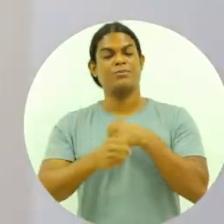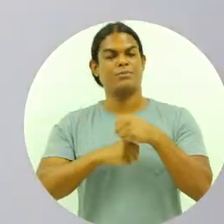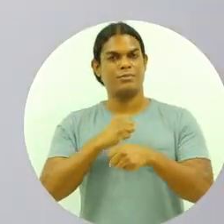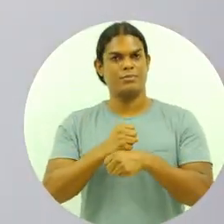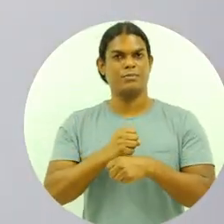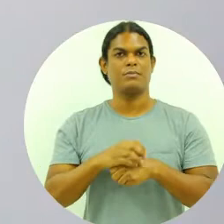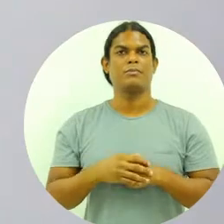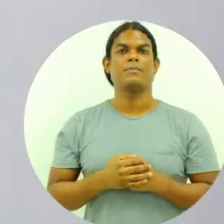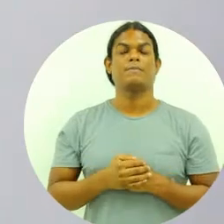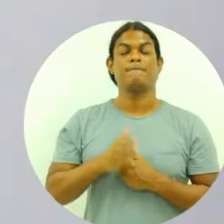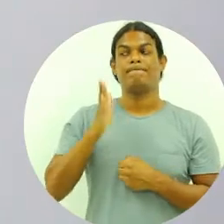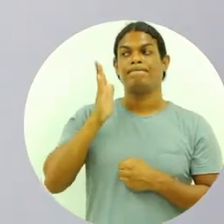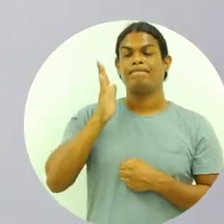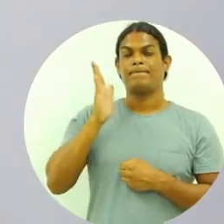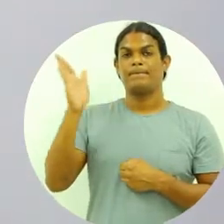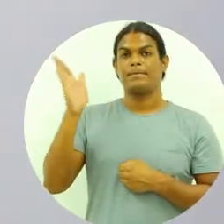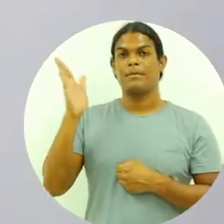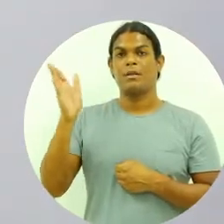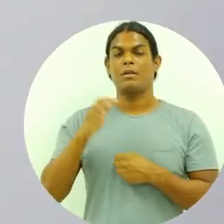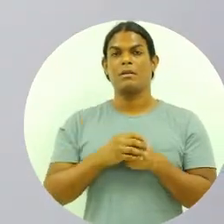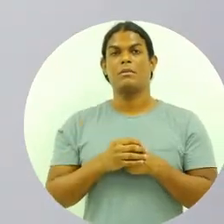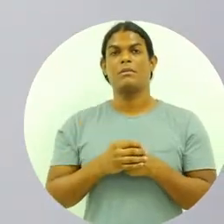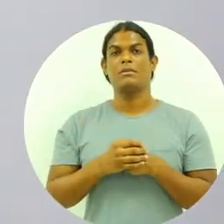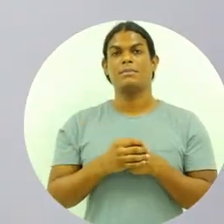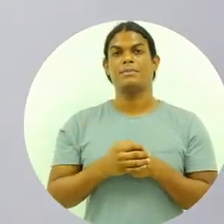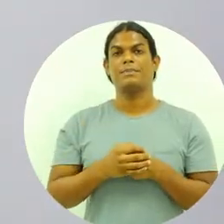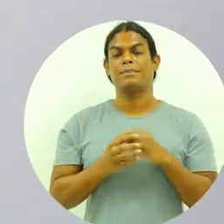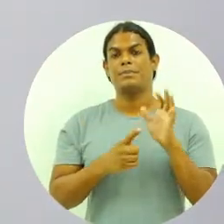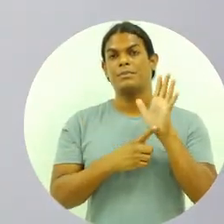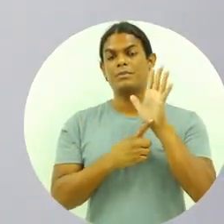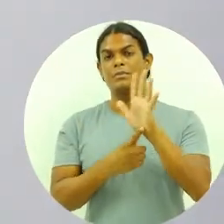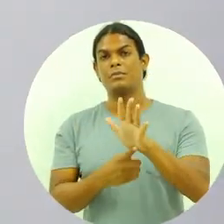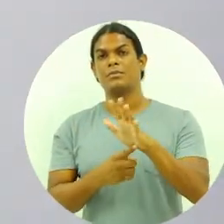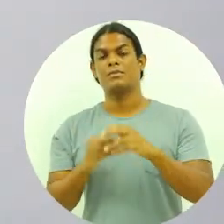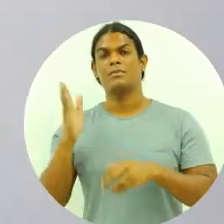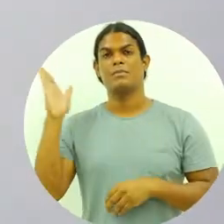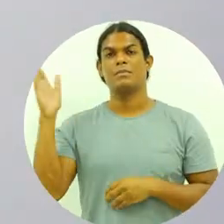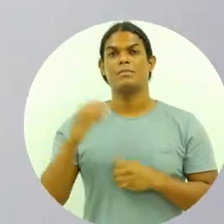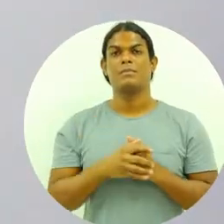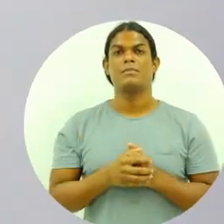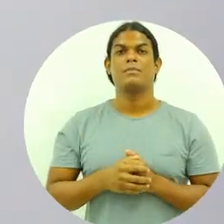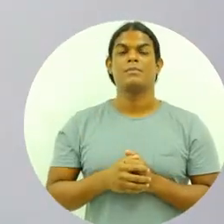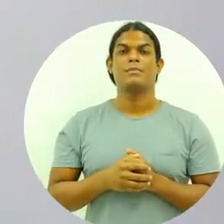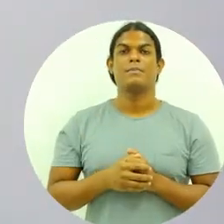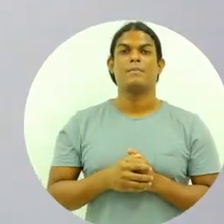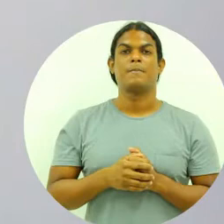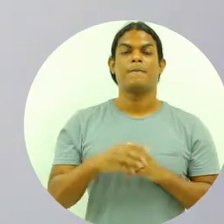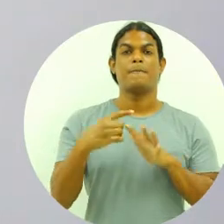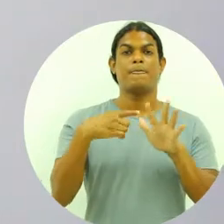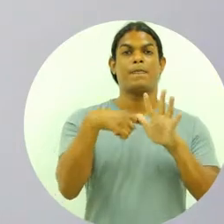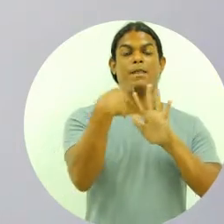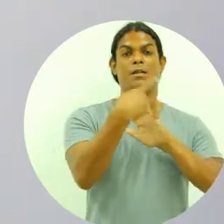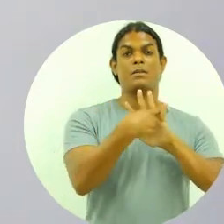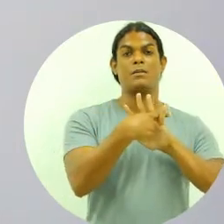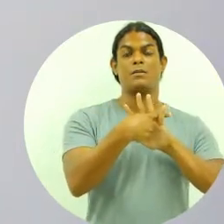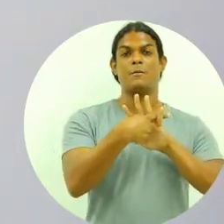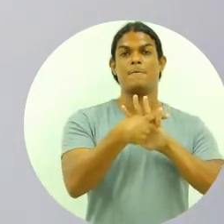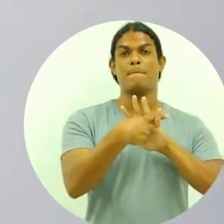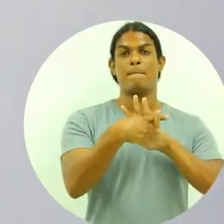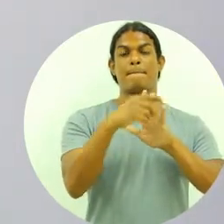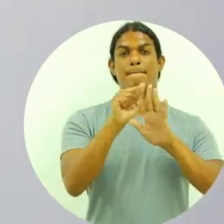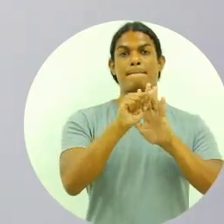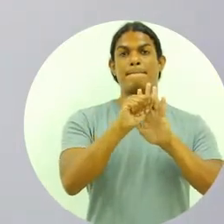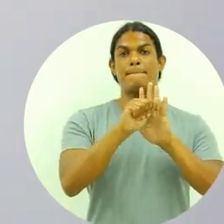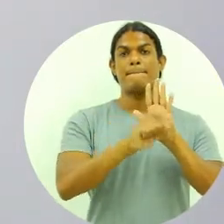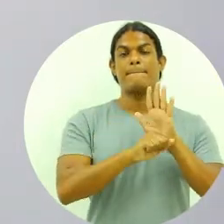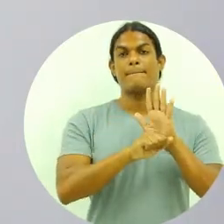quadro ao lado, vocês podem ver que nós destacamos as iniciais desses 5 princípios, e aí você tem a palavra